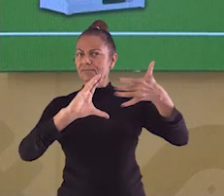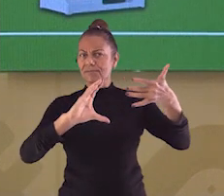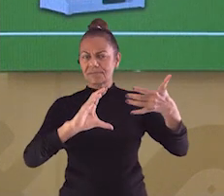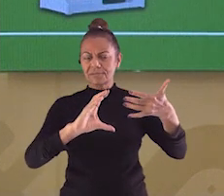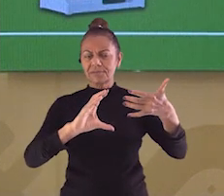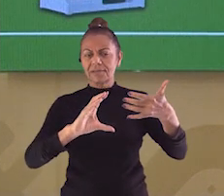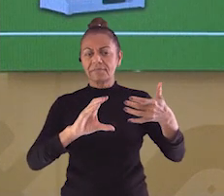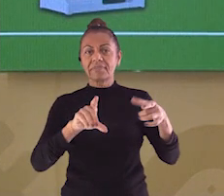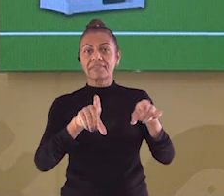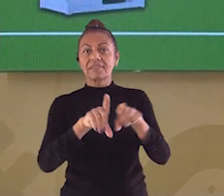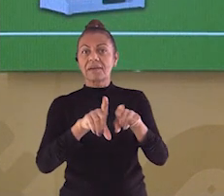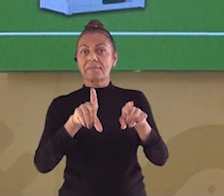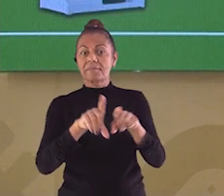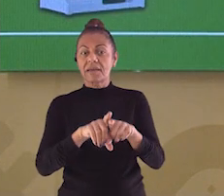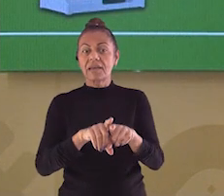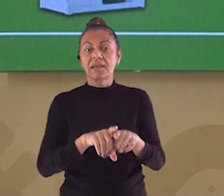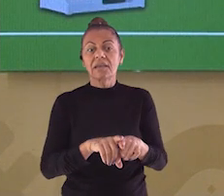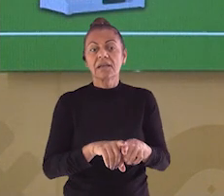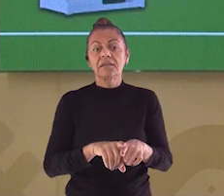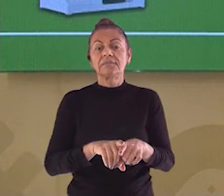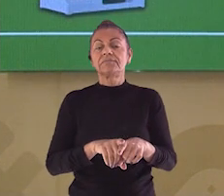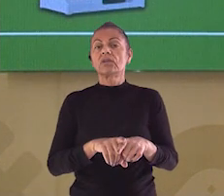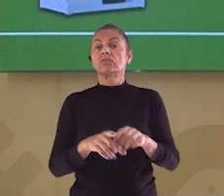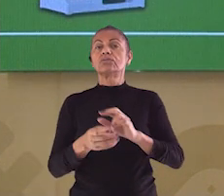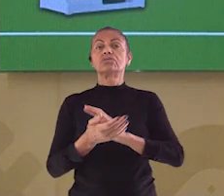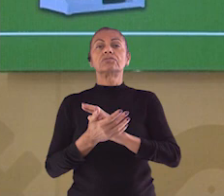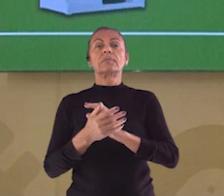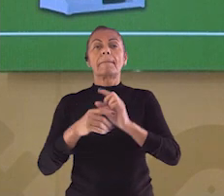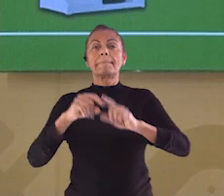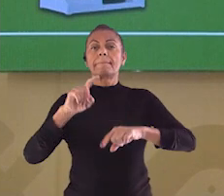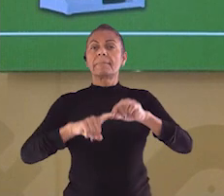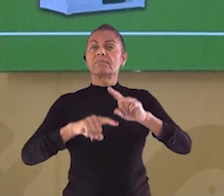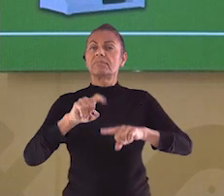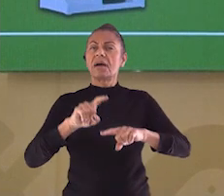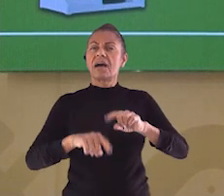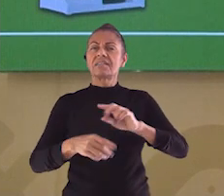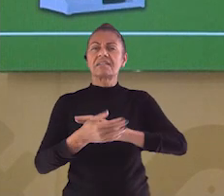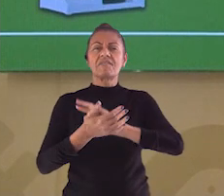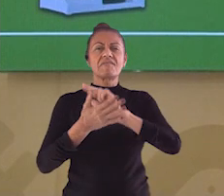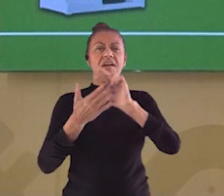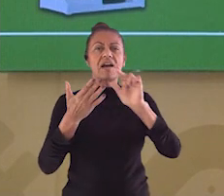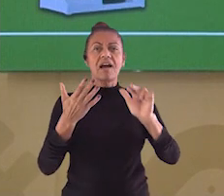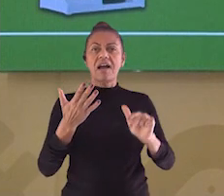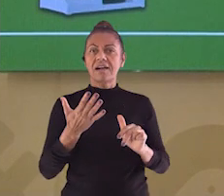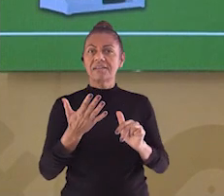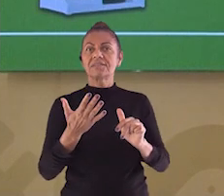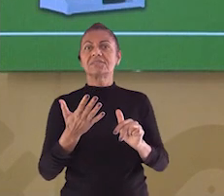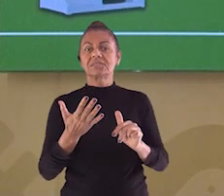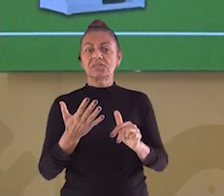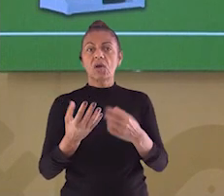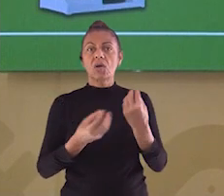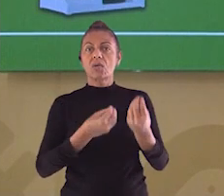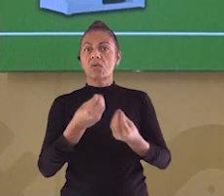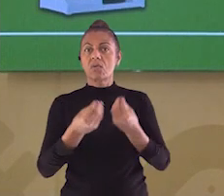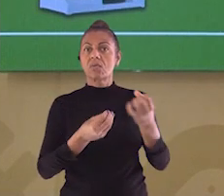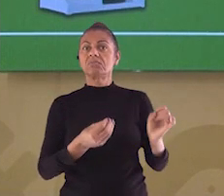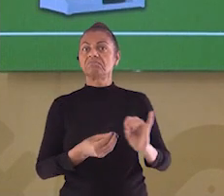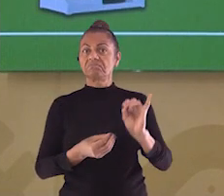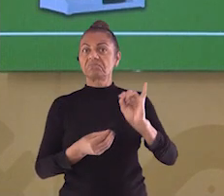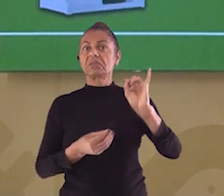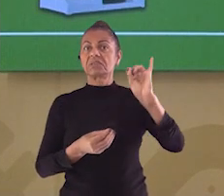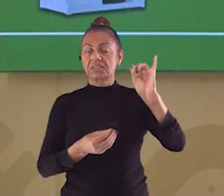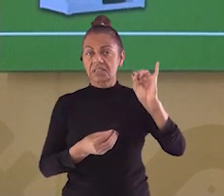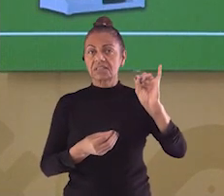das lentes corretivas. E descobrimos os diferentes instrumentos ópticos e suas funções e